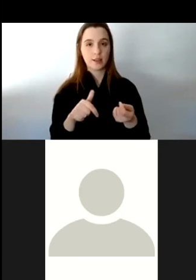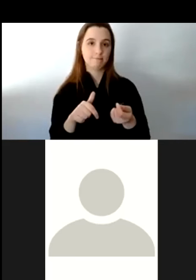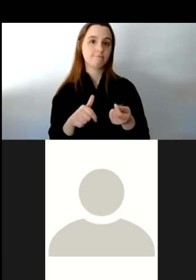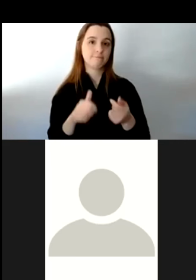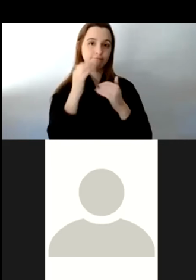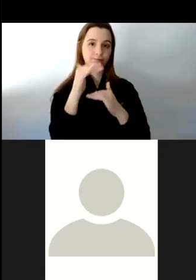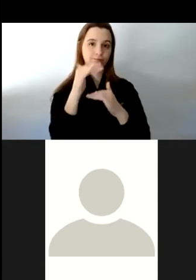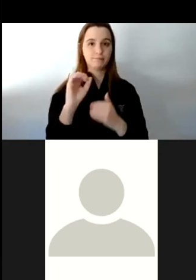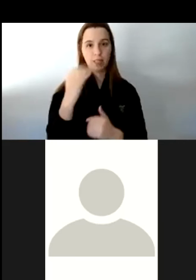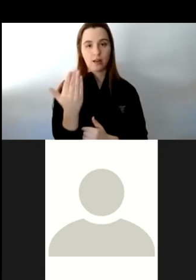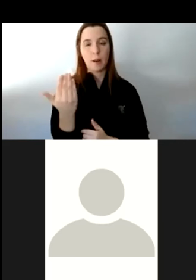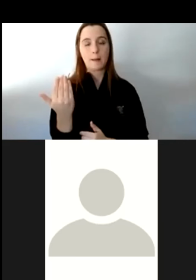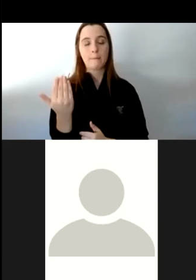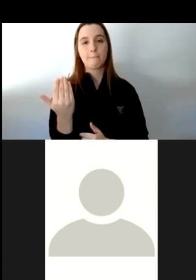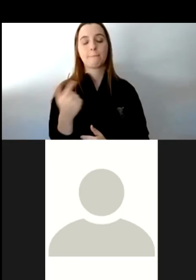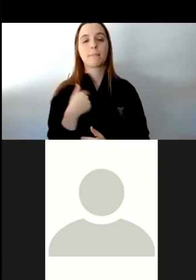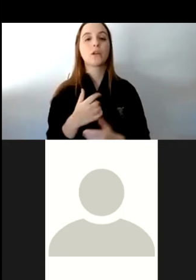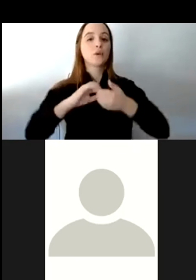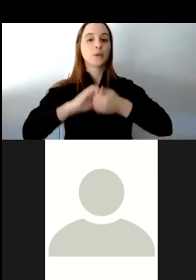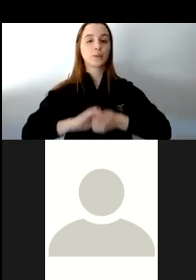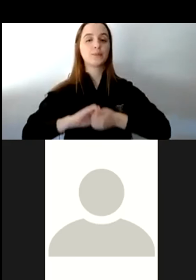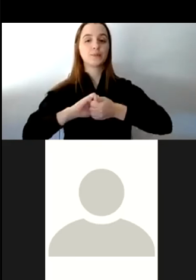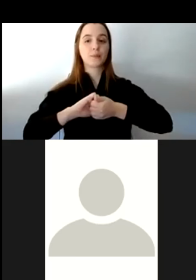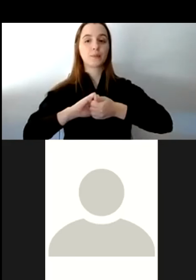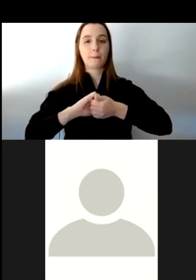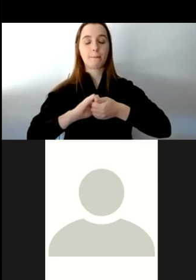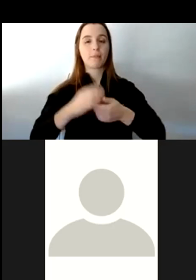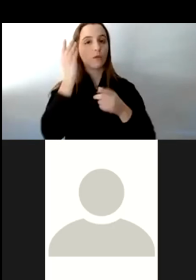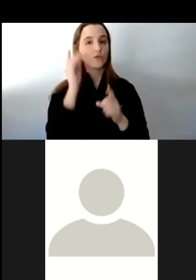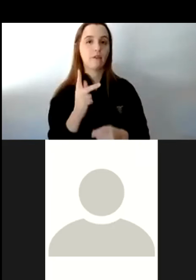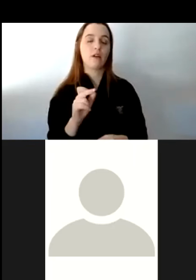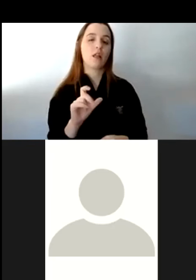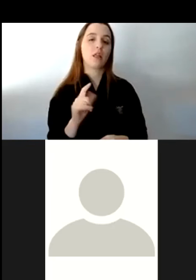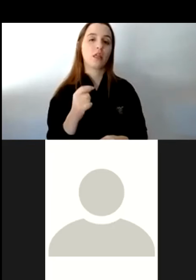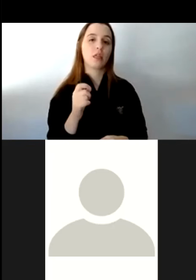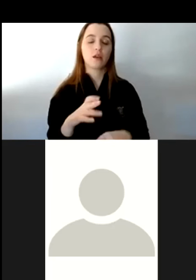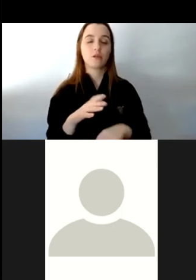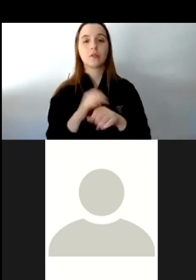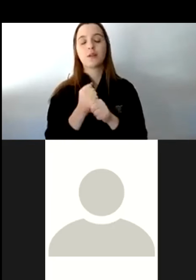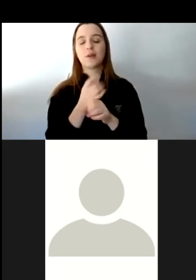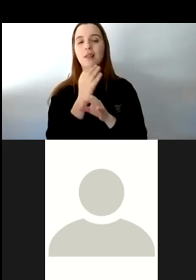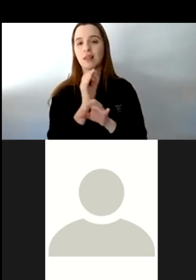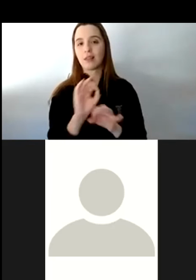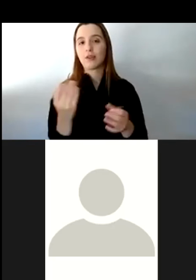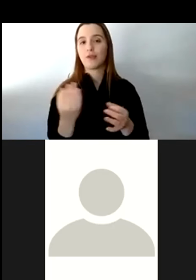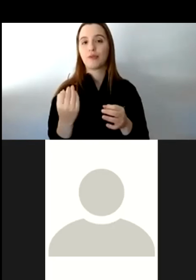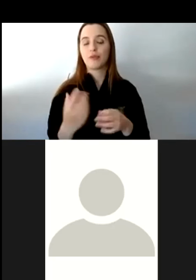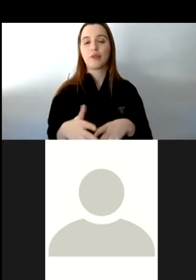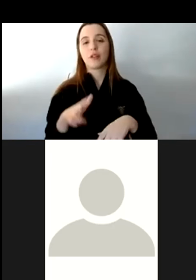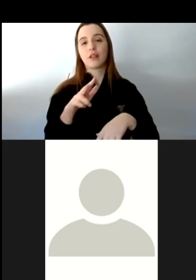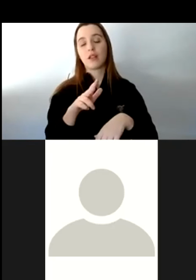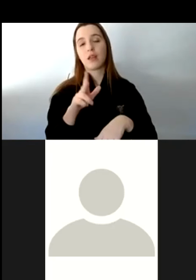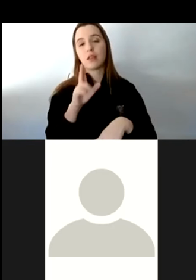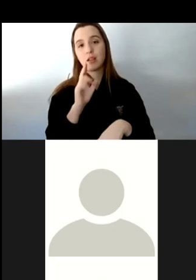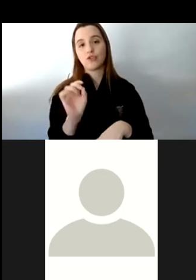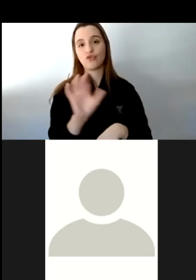painel, cumprimentaria o professor Walter da Fonseca pelo excelente trabalho que tem feito na Direção-Geral de Saúde, nomeadamente nesta